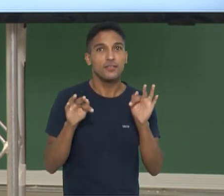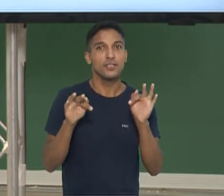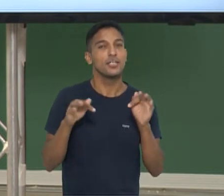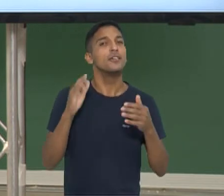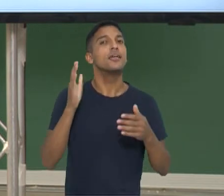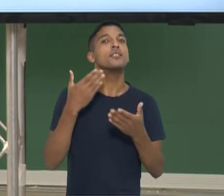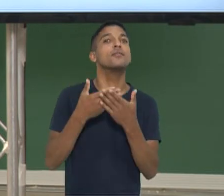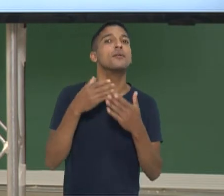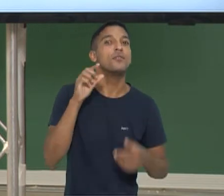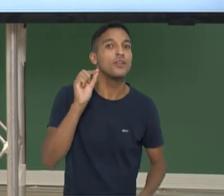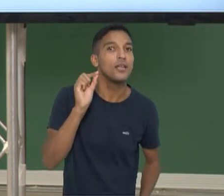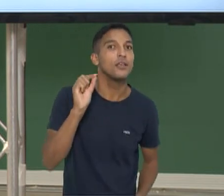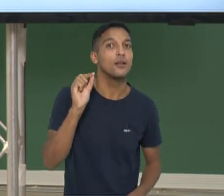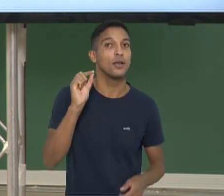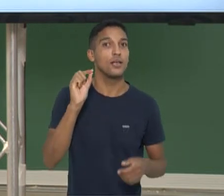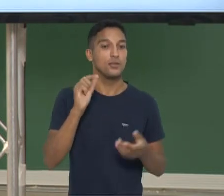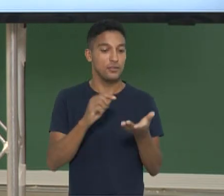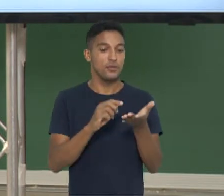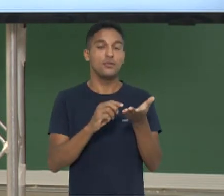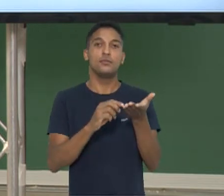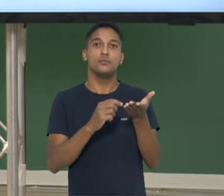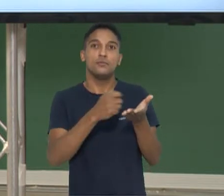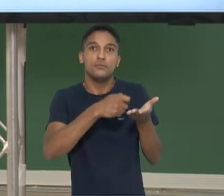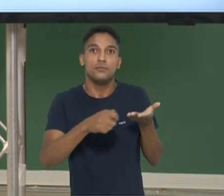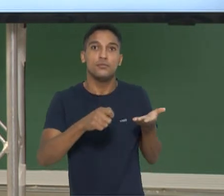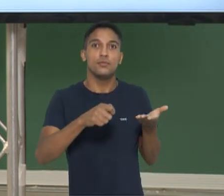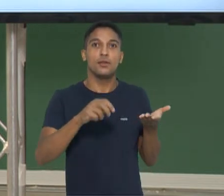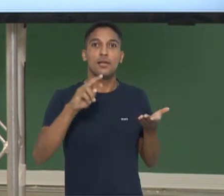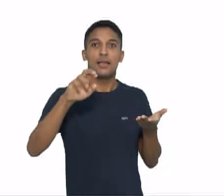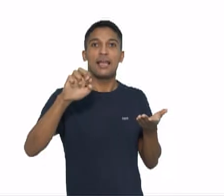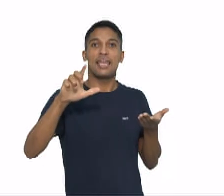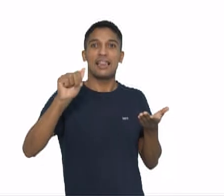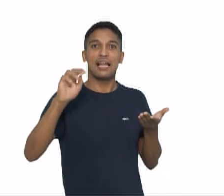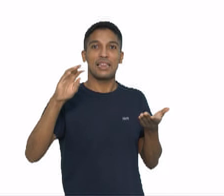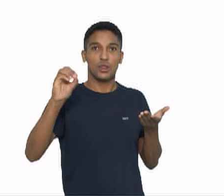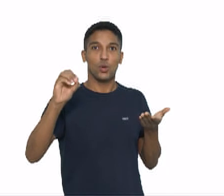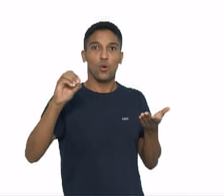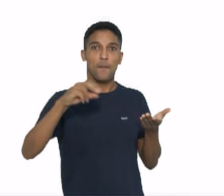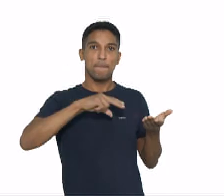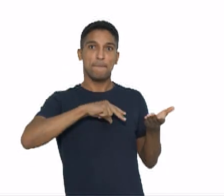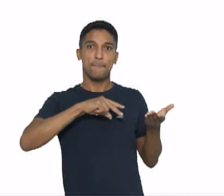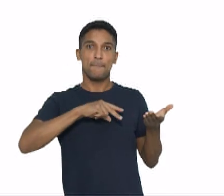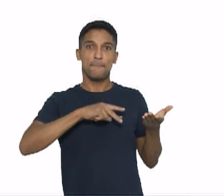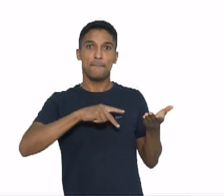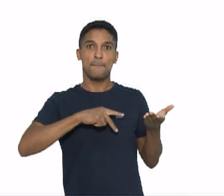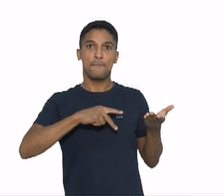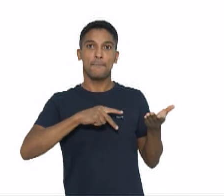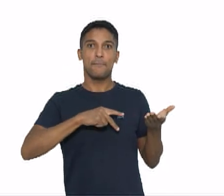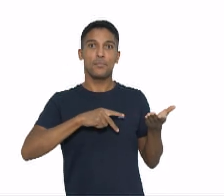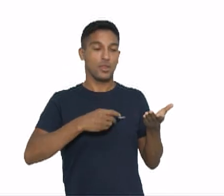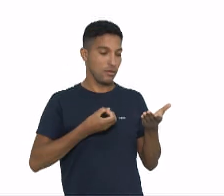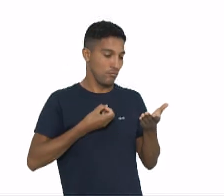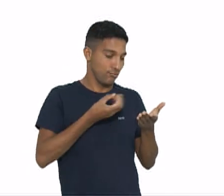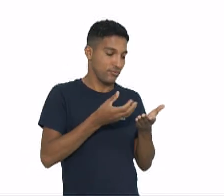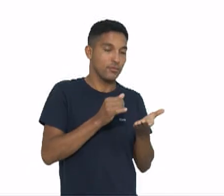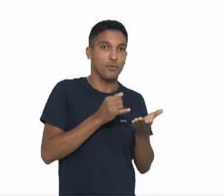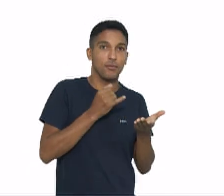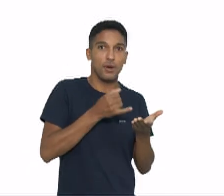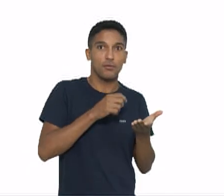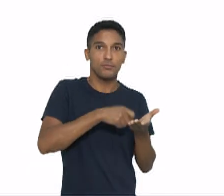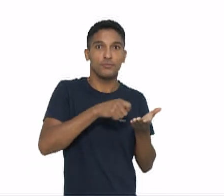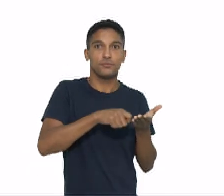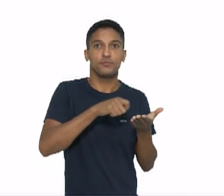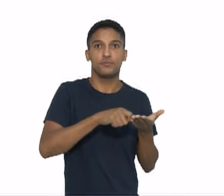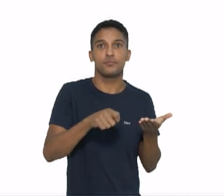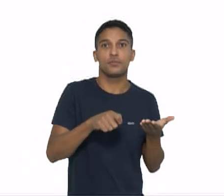sobre relato personal, né? Relato pessoal. Vimos o uso do verbo gustar, né? E também expressões